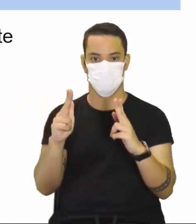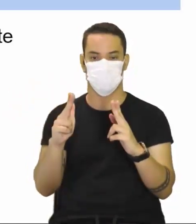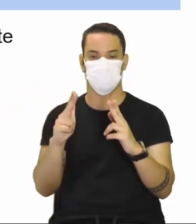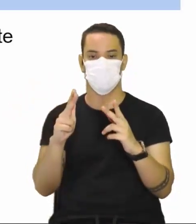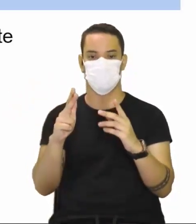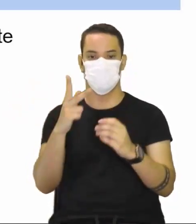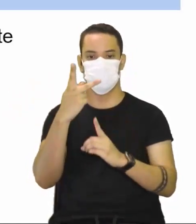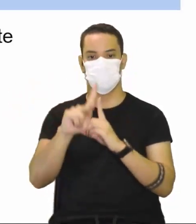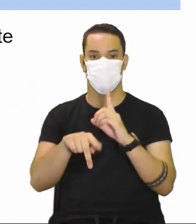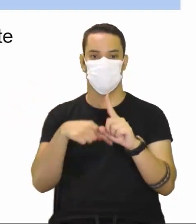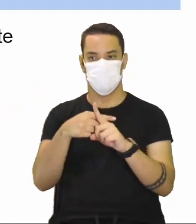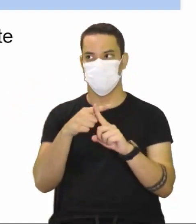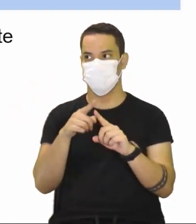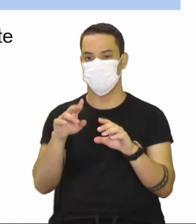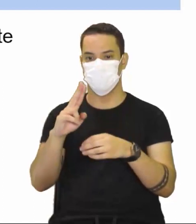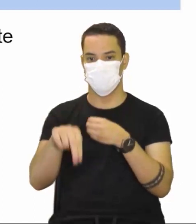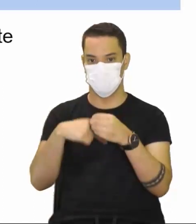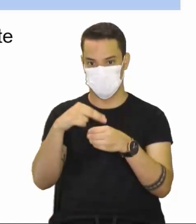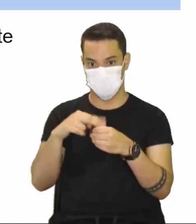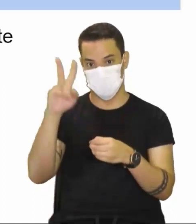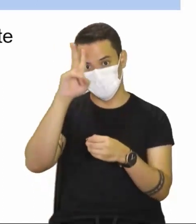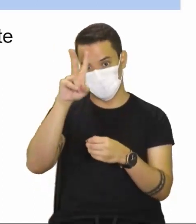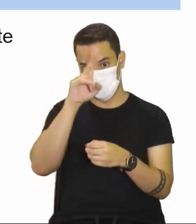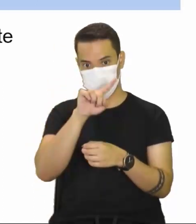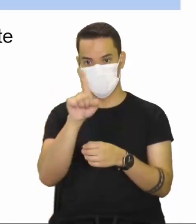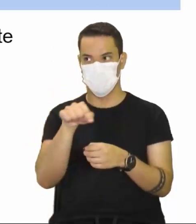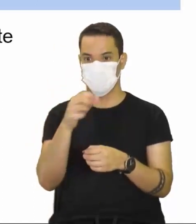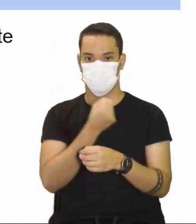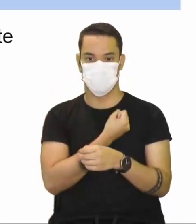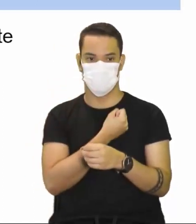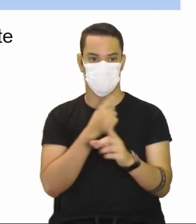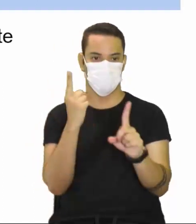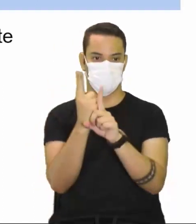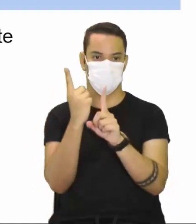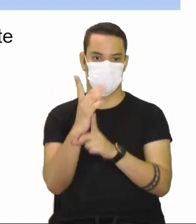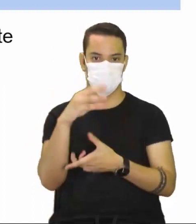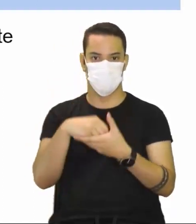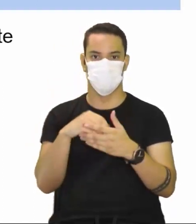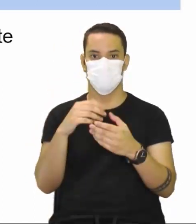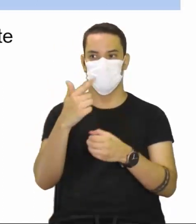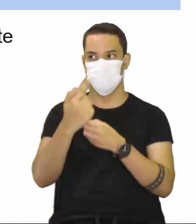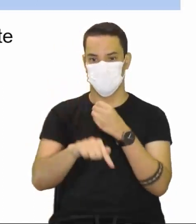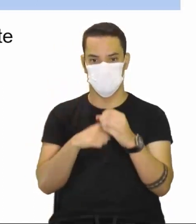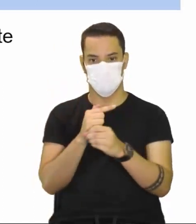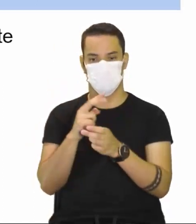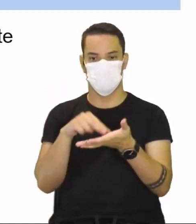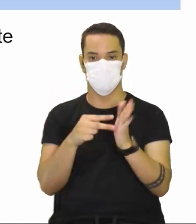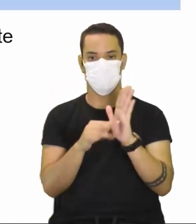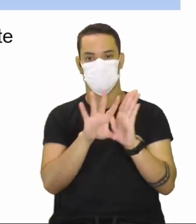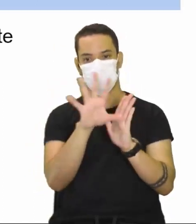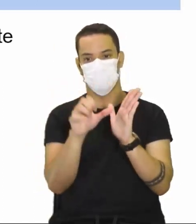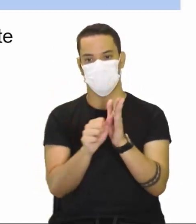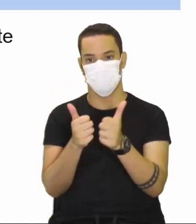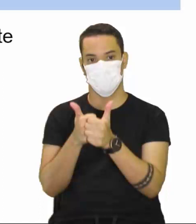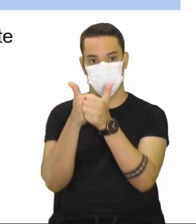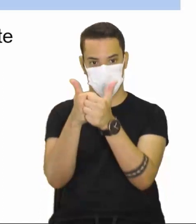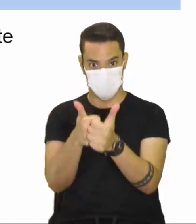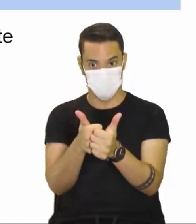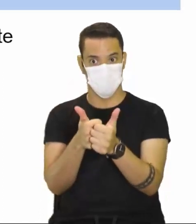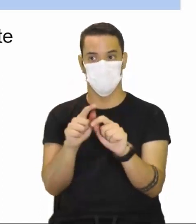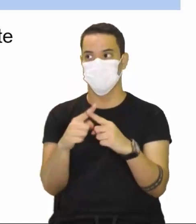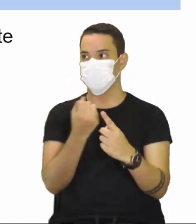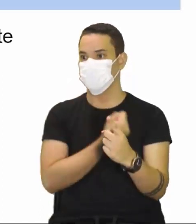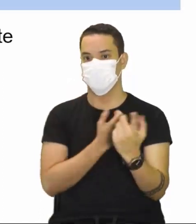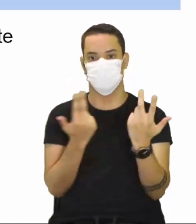prótons mais nêutrons. Lembrando que Z é o número atômico que identifica o átomo e corresponde ao número de prótons. O número é